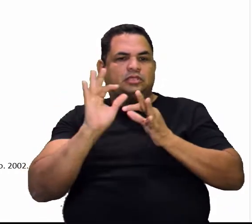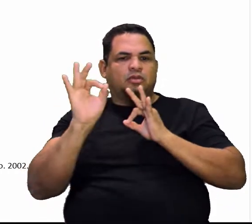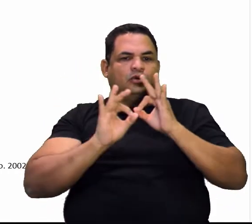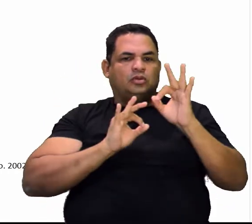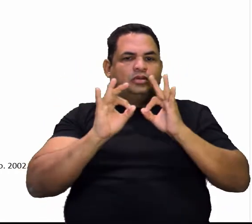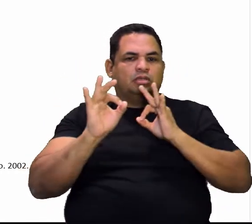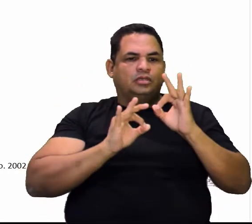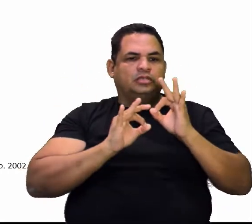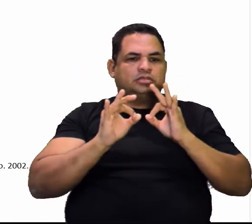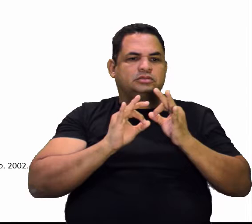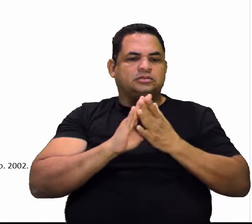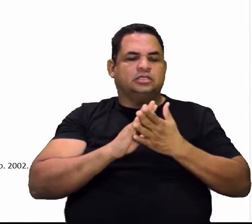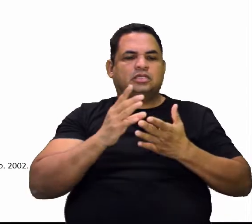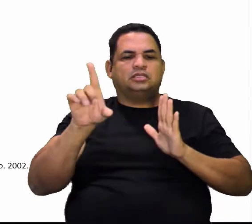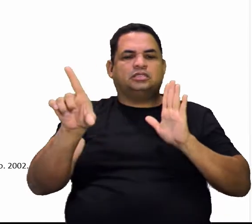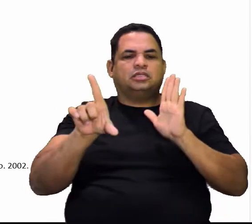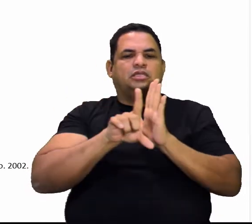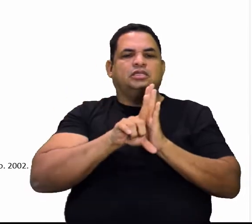leis romanas.